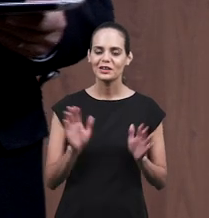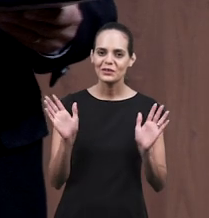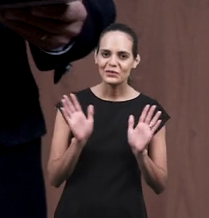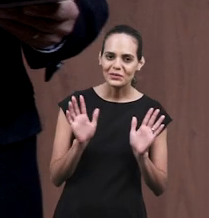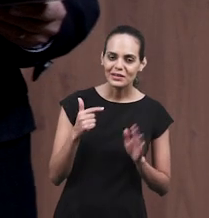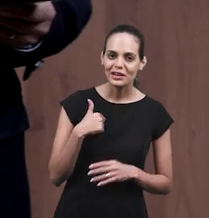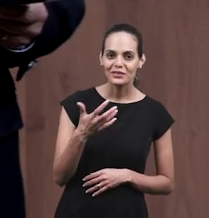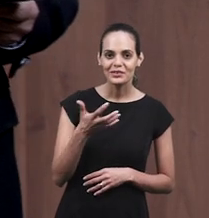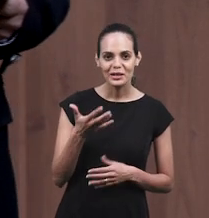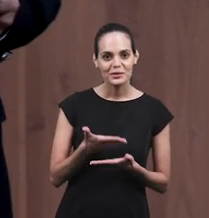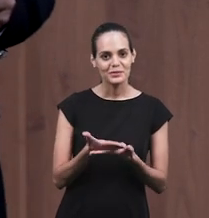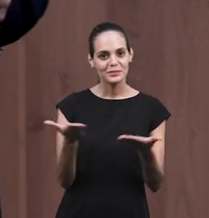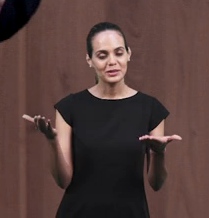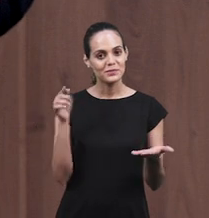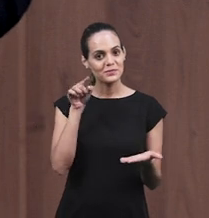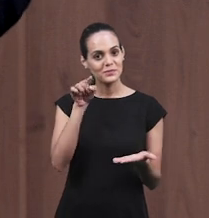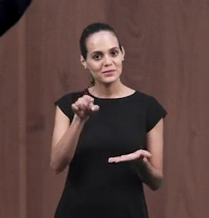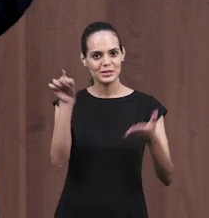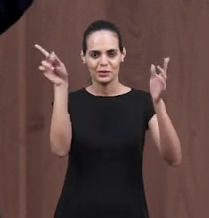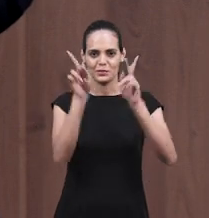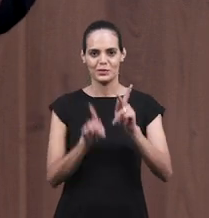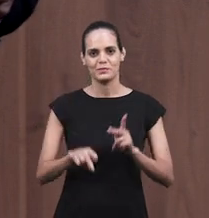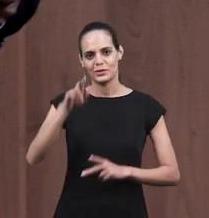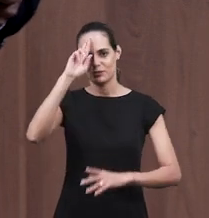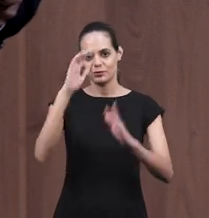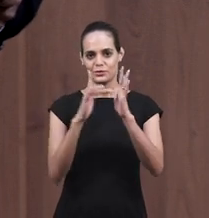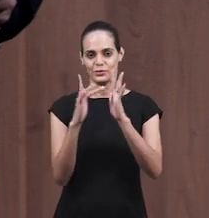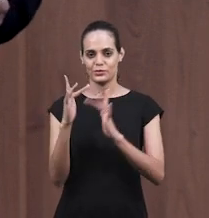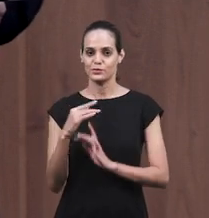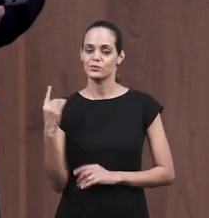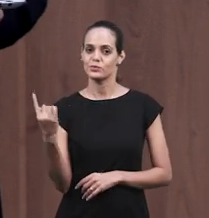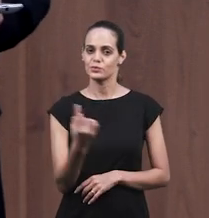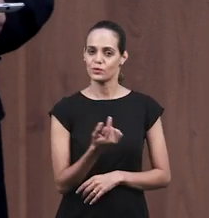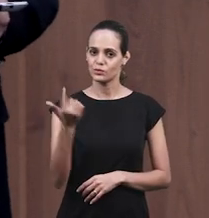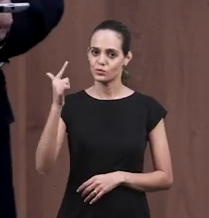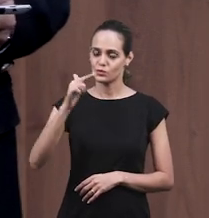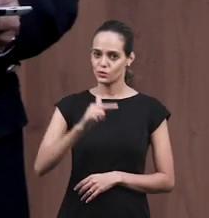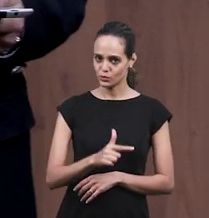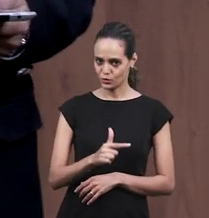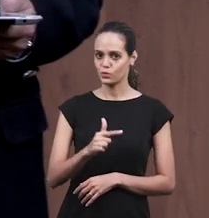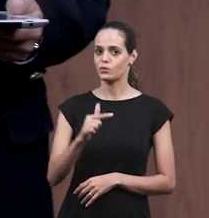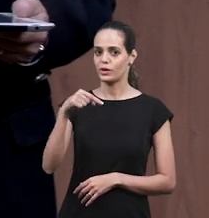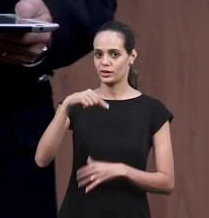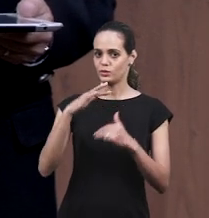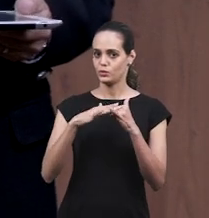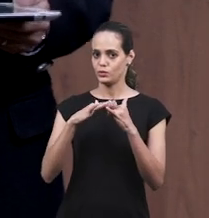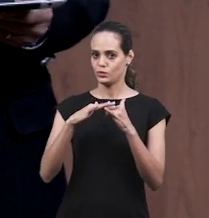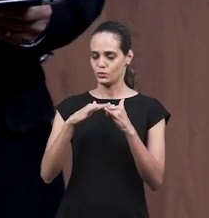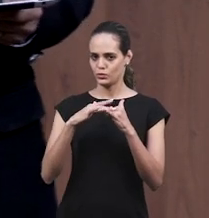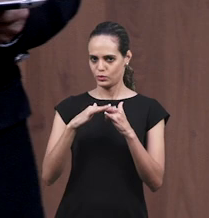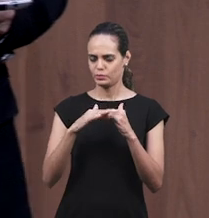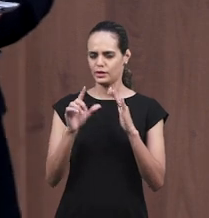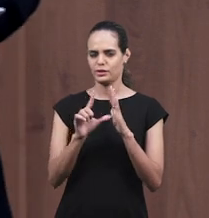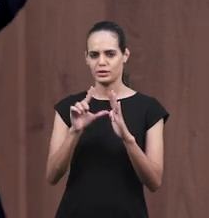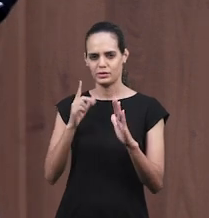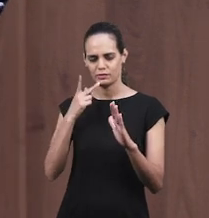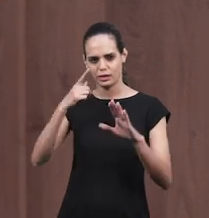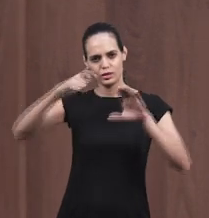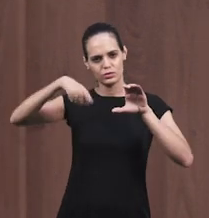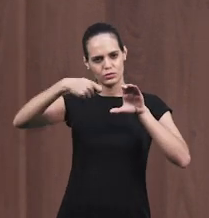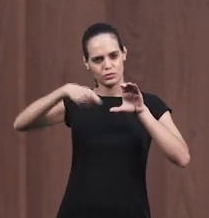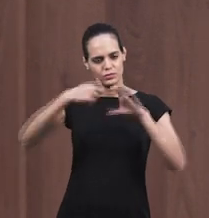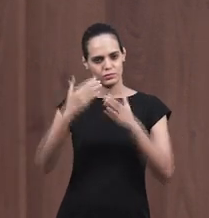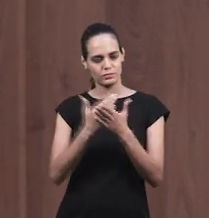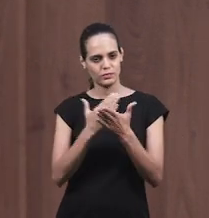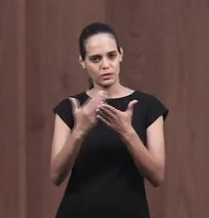Olá, quero cumprimentar você com a paz do Senhor Jesus. Nós estamos aqui mais uma vez para adiantar a transmissão de alguns